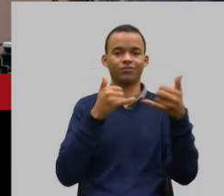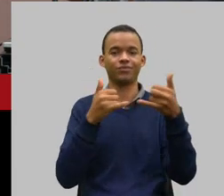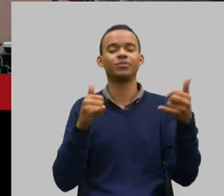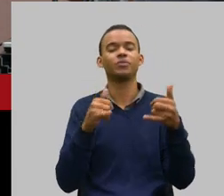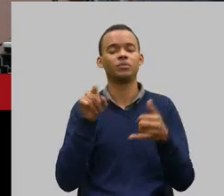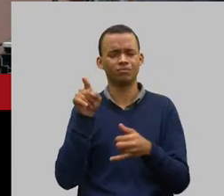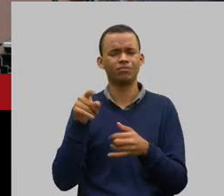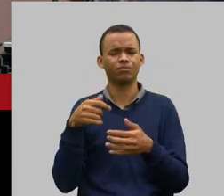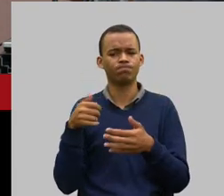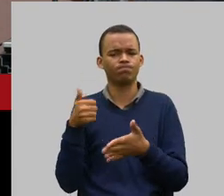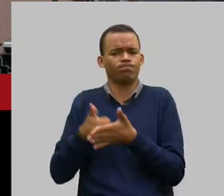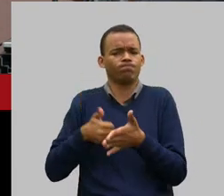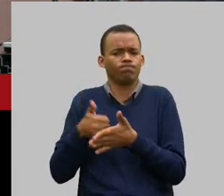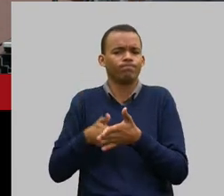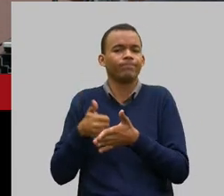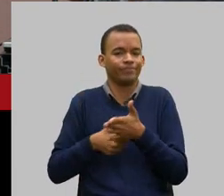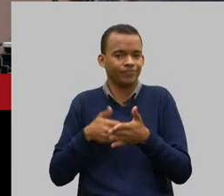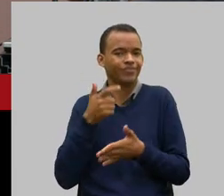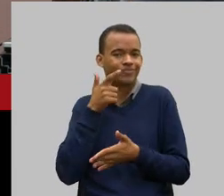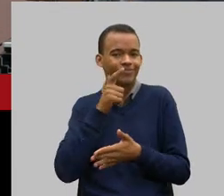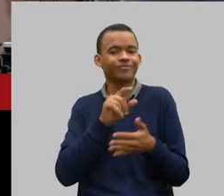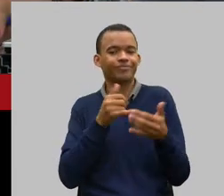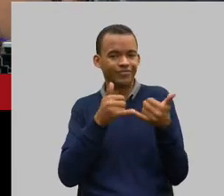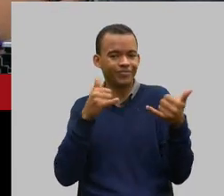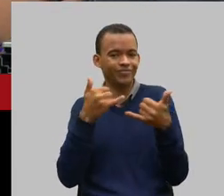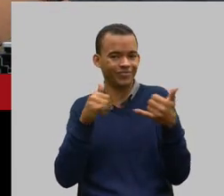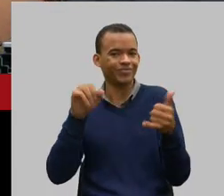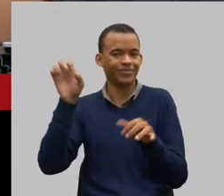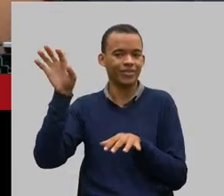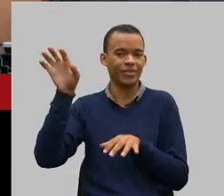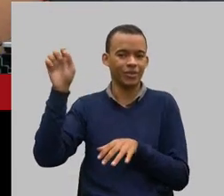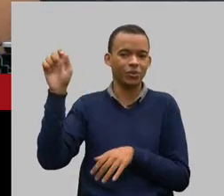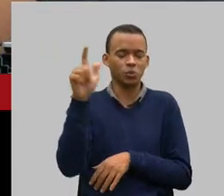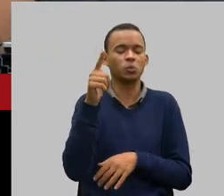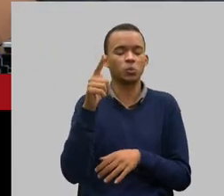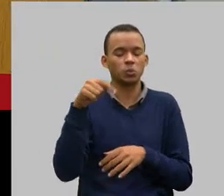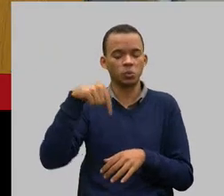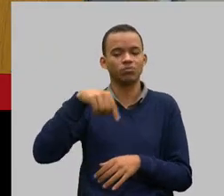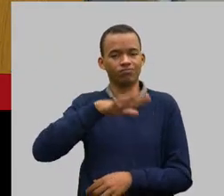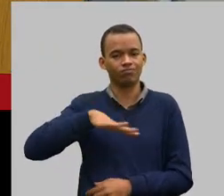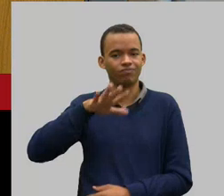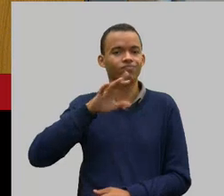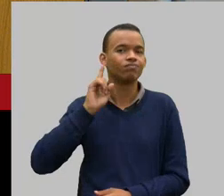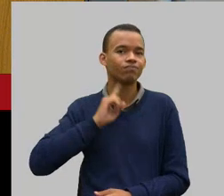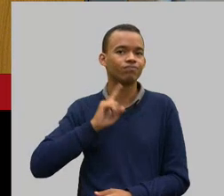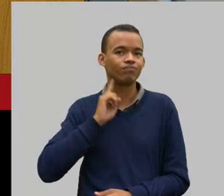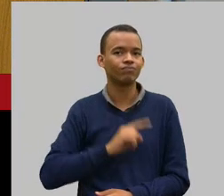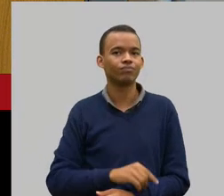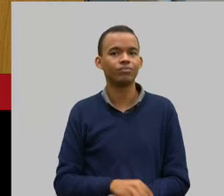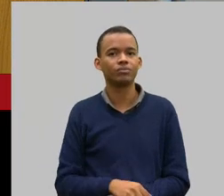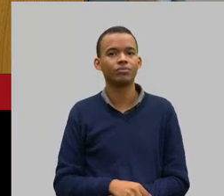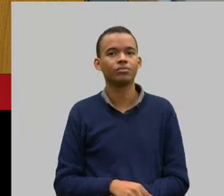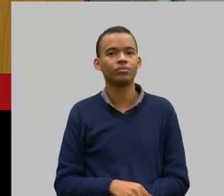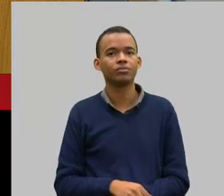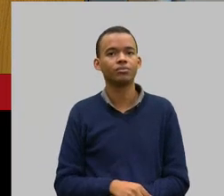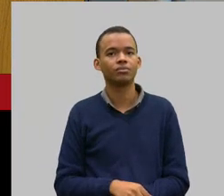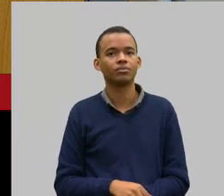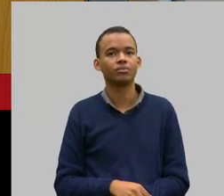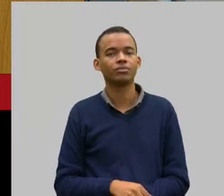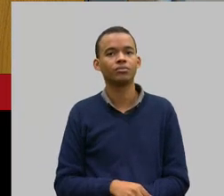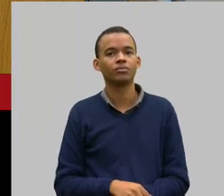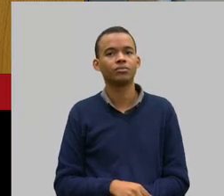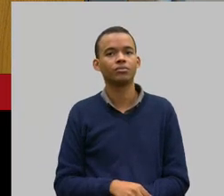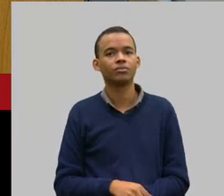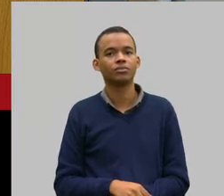energia sol do Estado vou passar a palavra agora pro nosso primeiro secretário pode passar